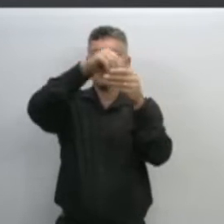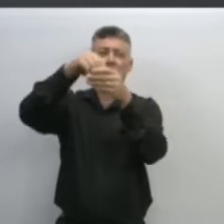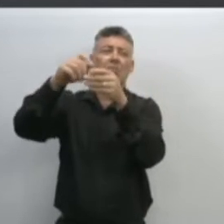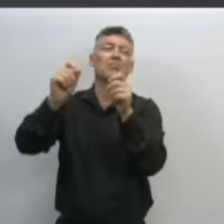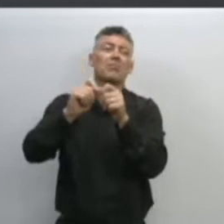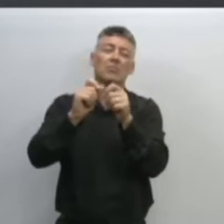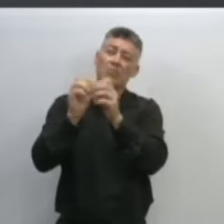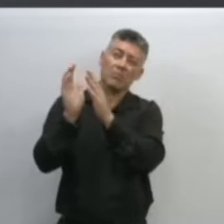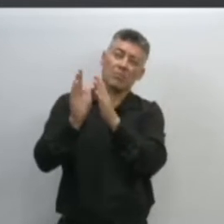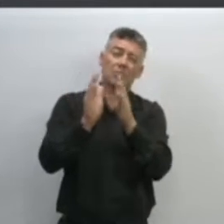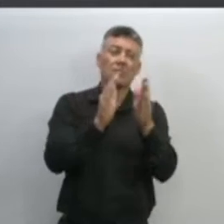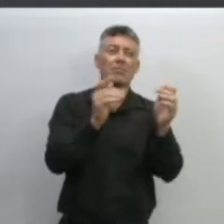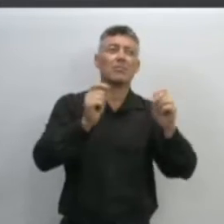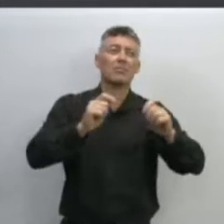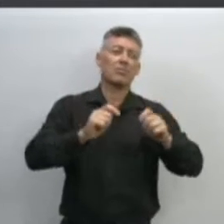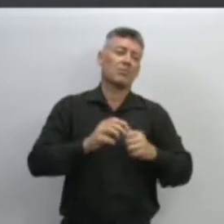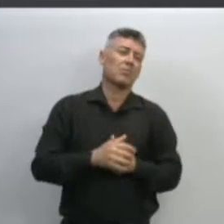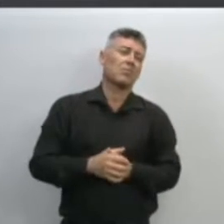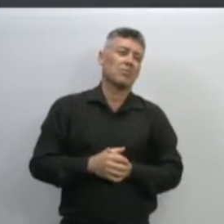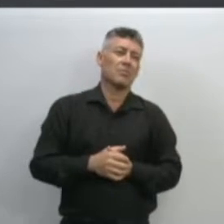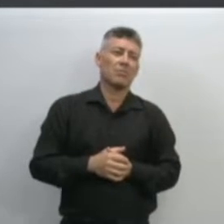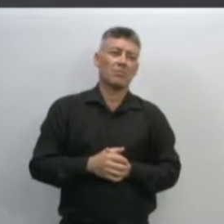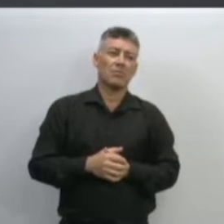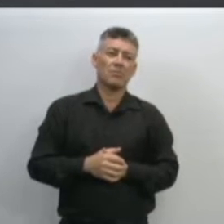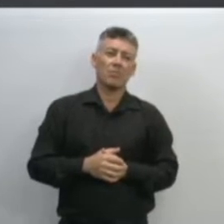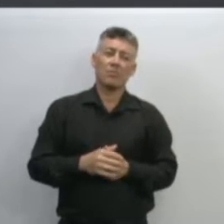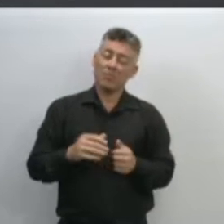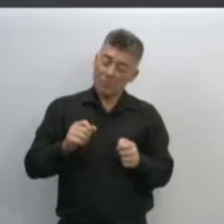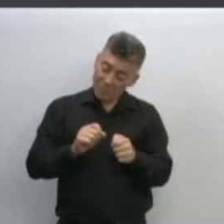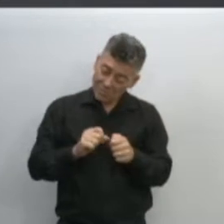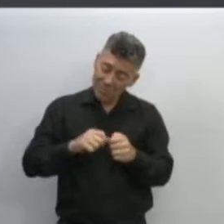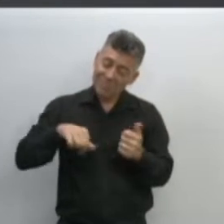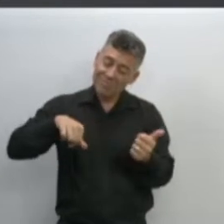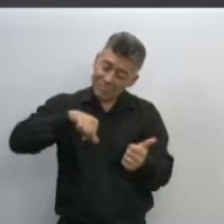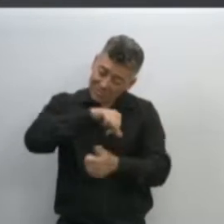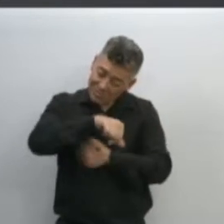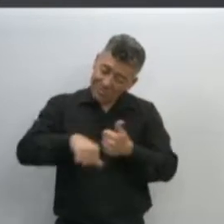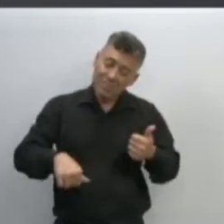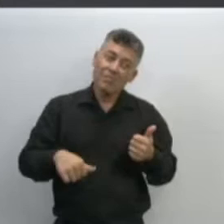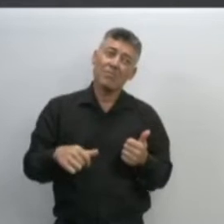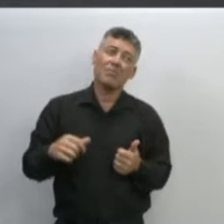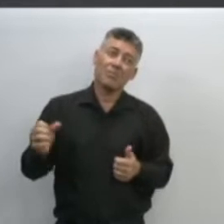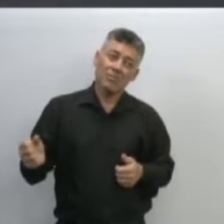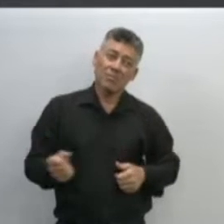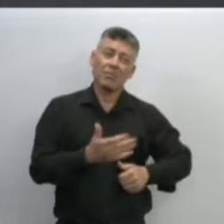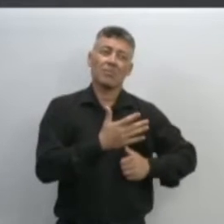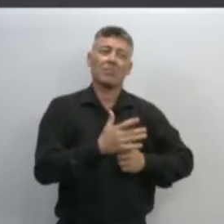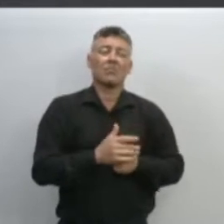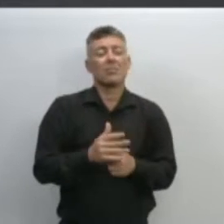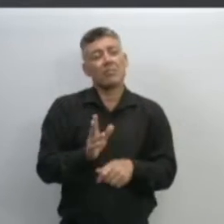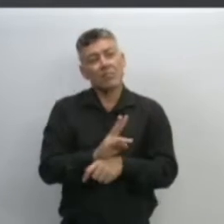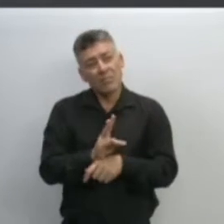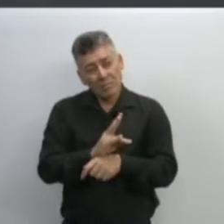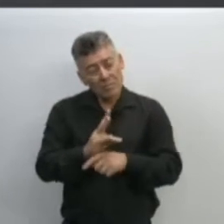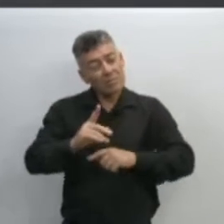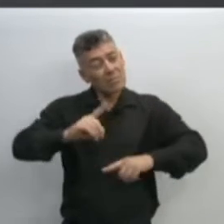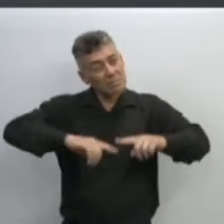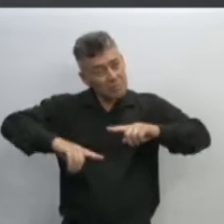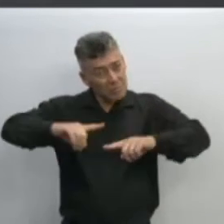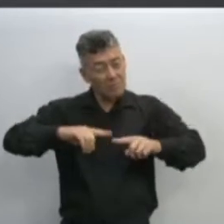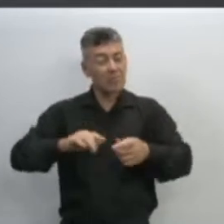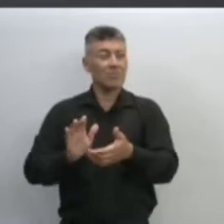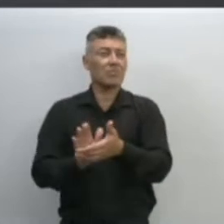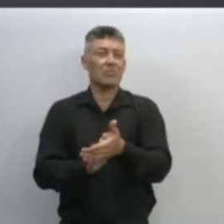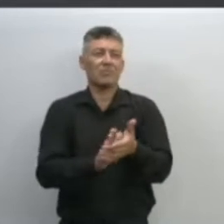necessidade emergencial de uma grande reforma. Então, vosso mandato tem sido vigilante, atuante,